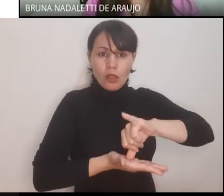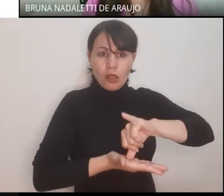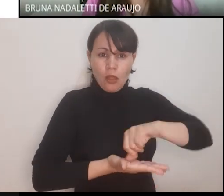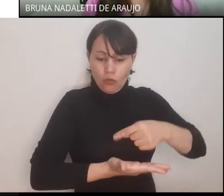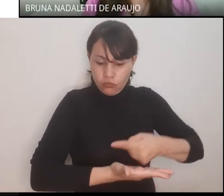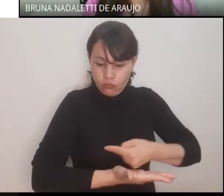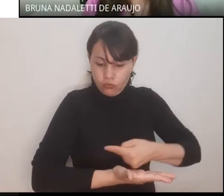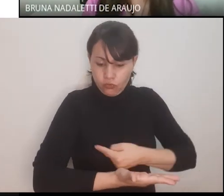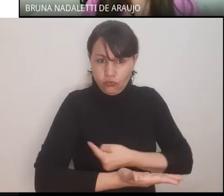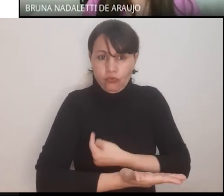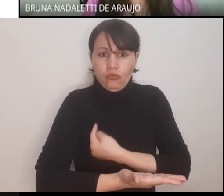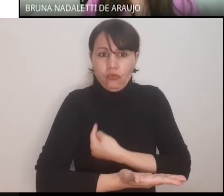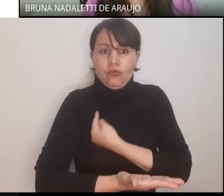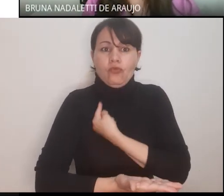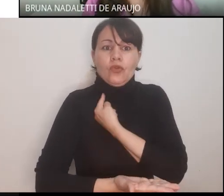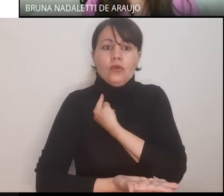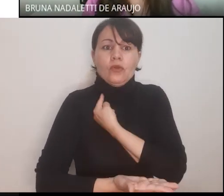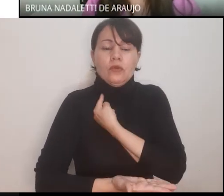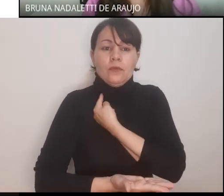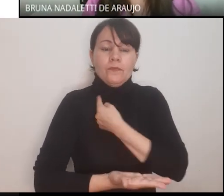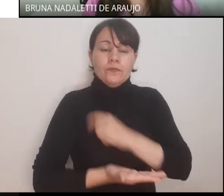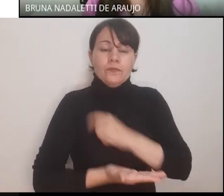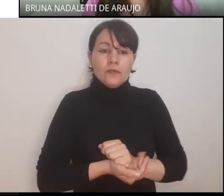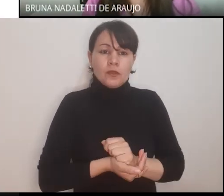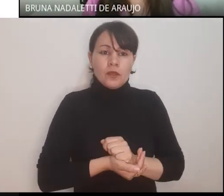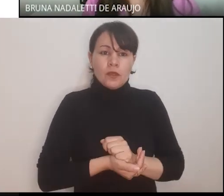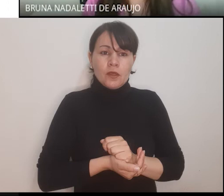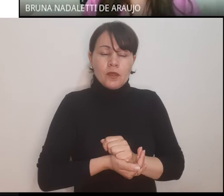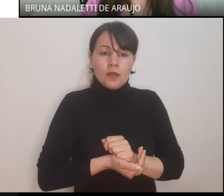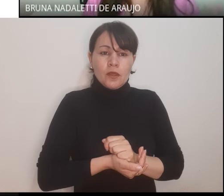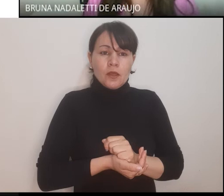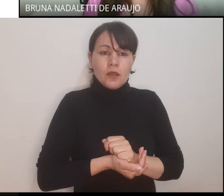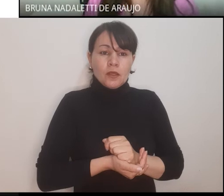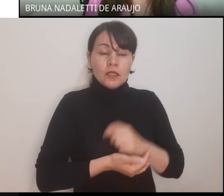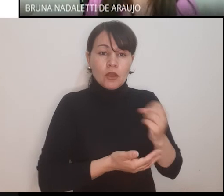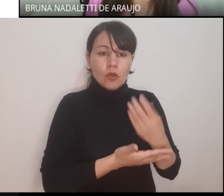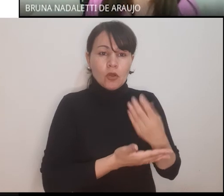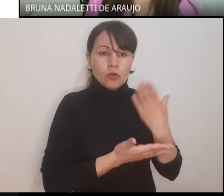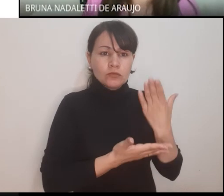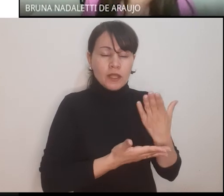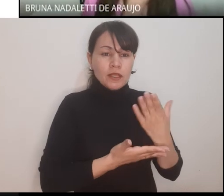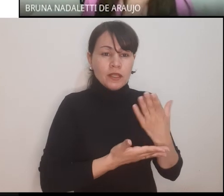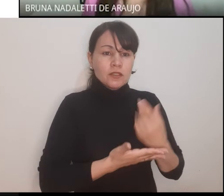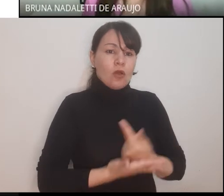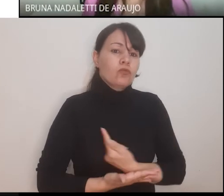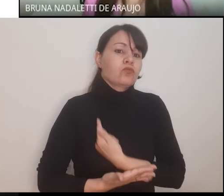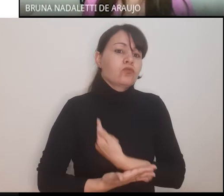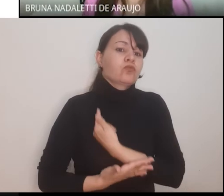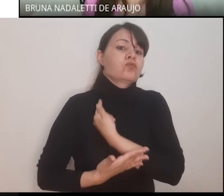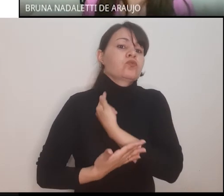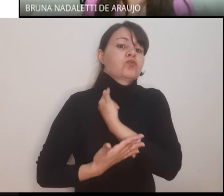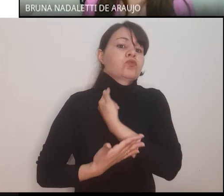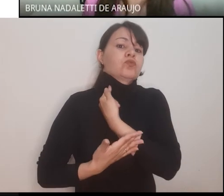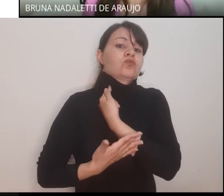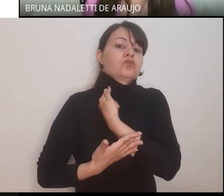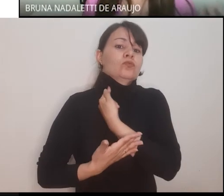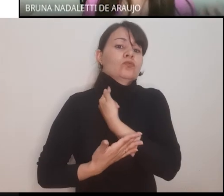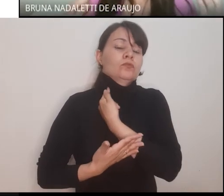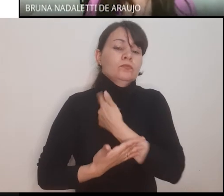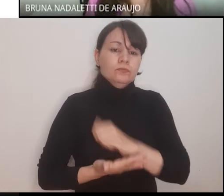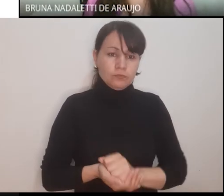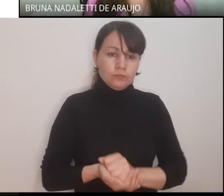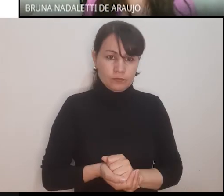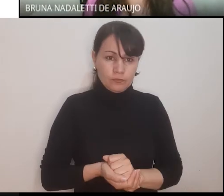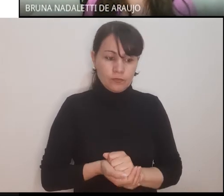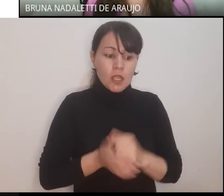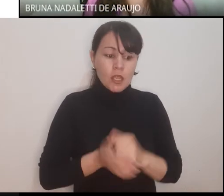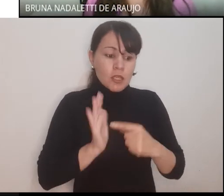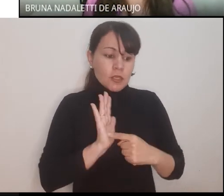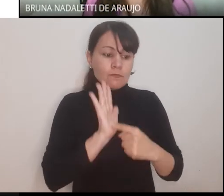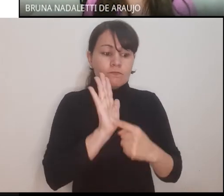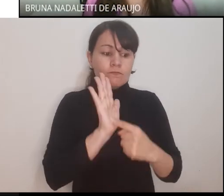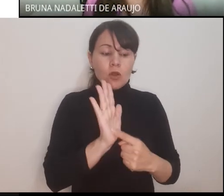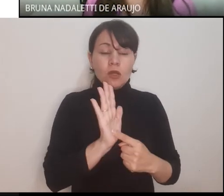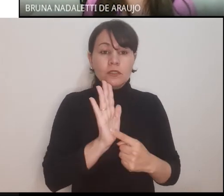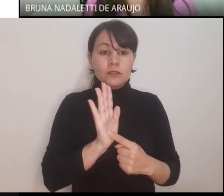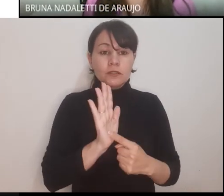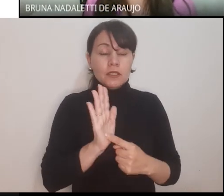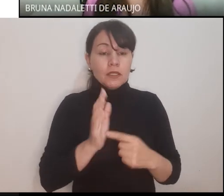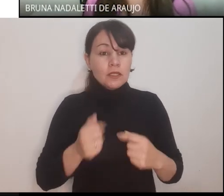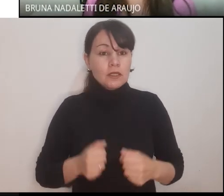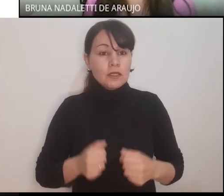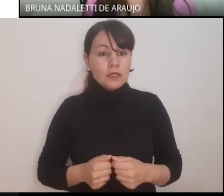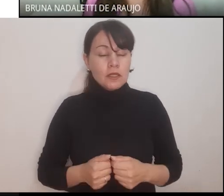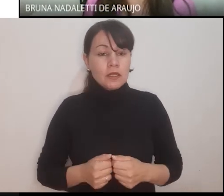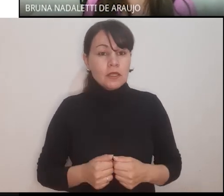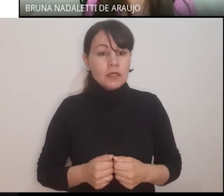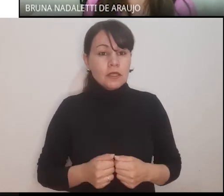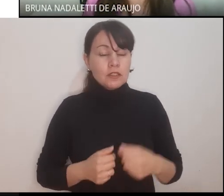grosso calibre, geralmente através da veia jugular ou da subclávia. Destaco aqui que a gente traz